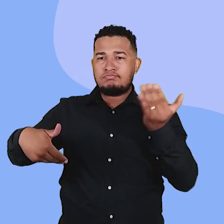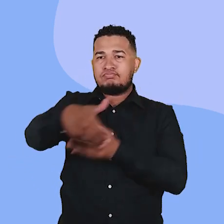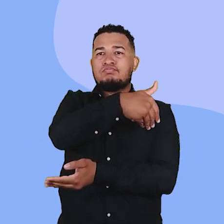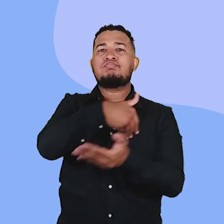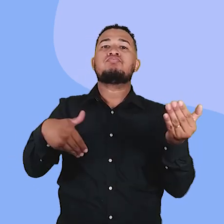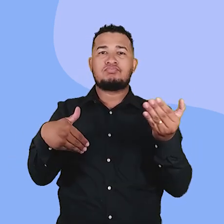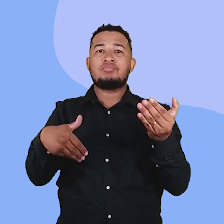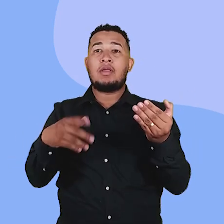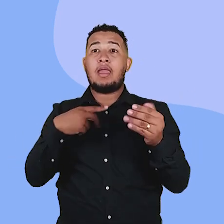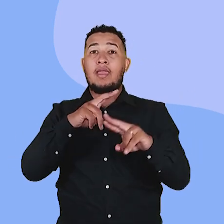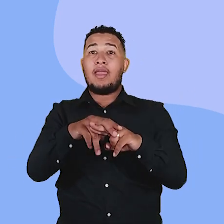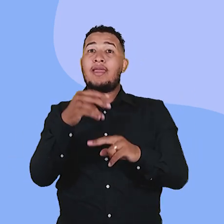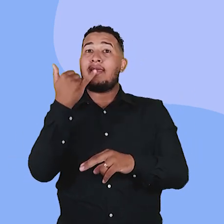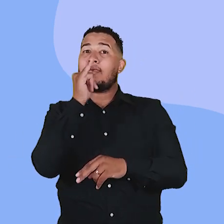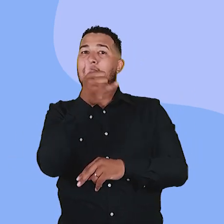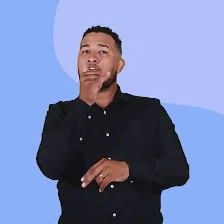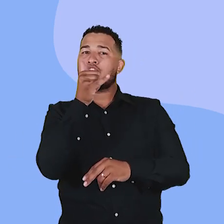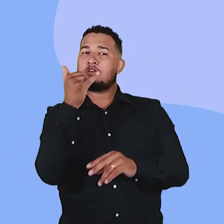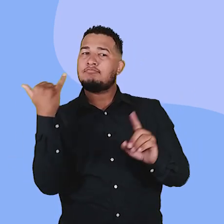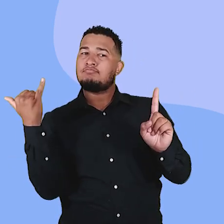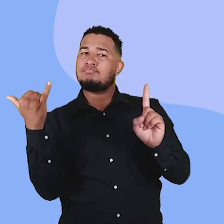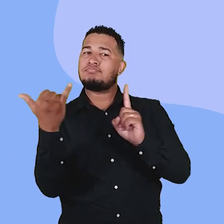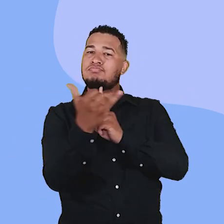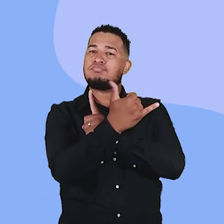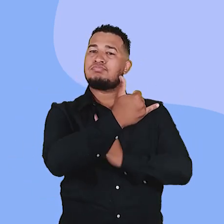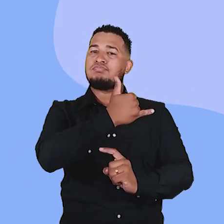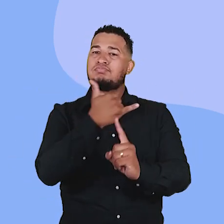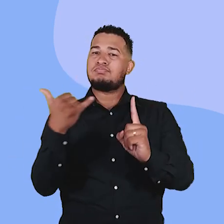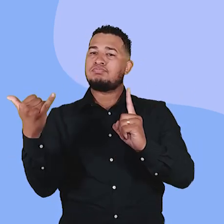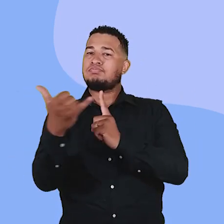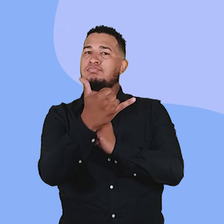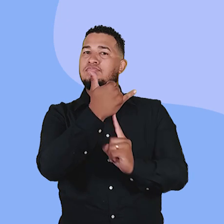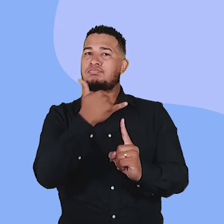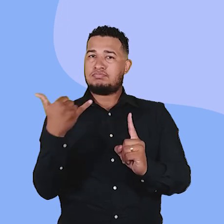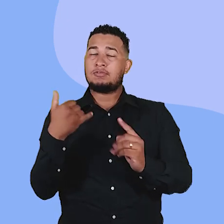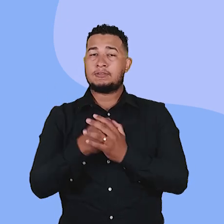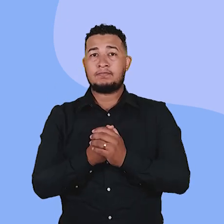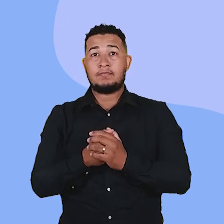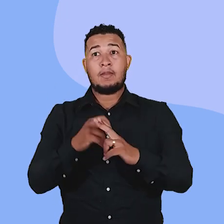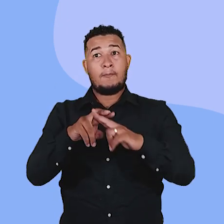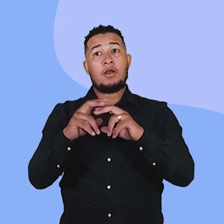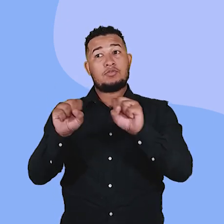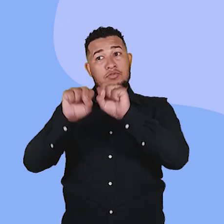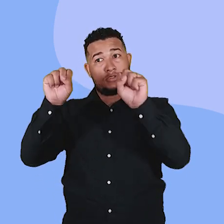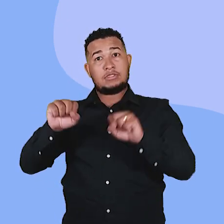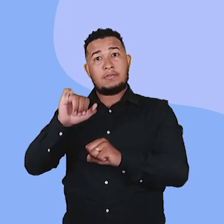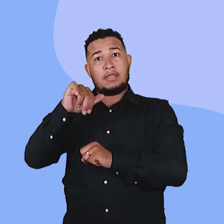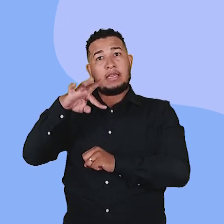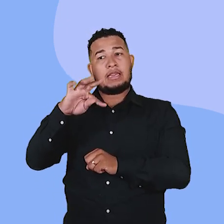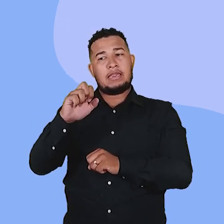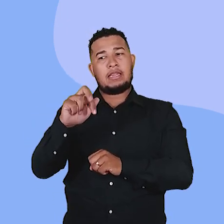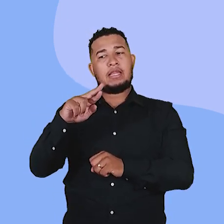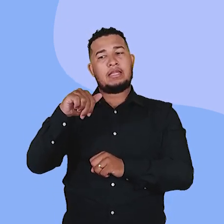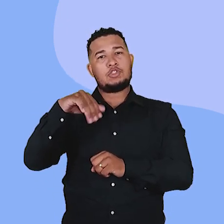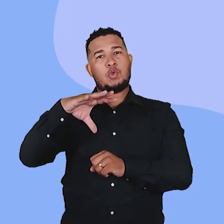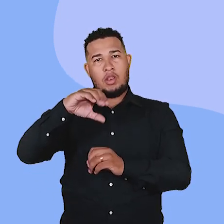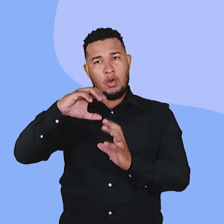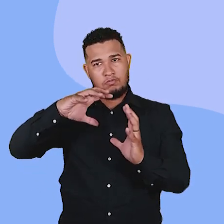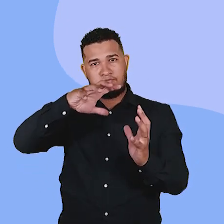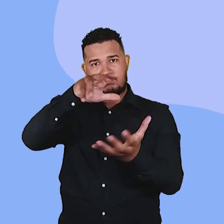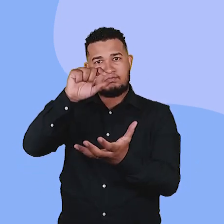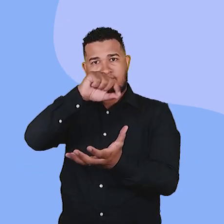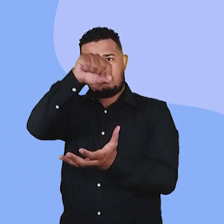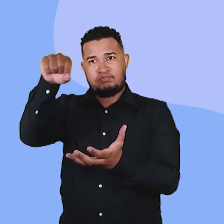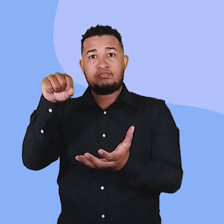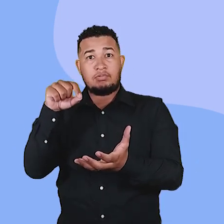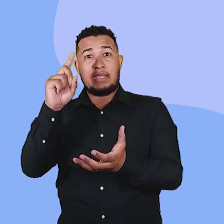portanto, uma medida de energia. Sendo assim, a unidade de quantidade de calor no sistema internacional é o Joule, em homenagem